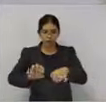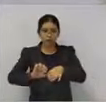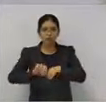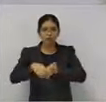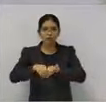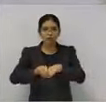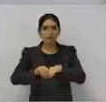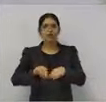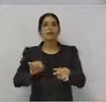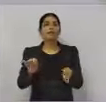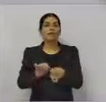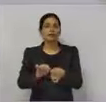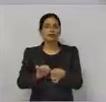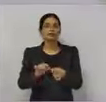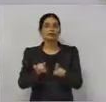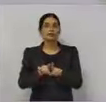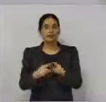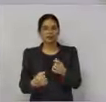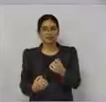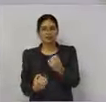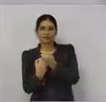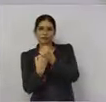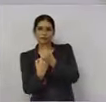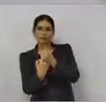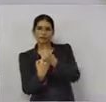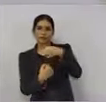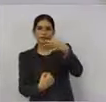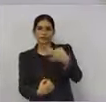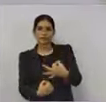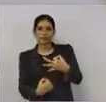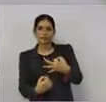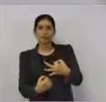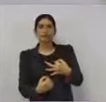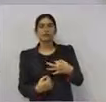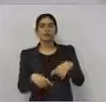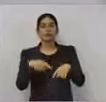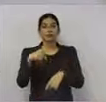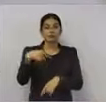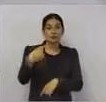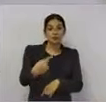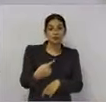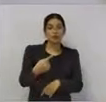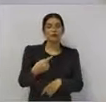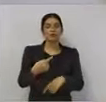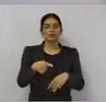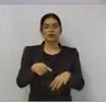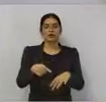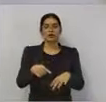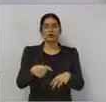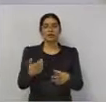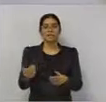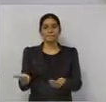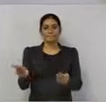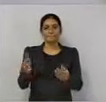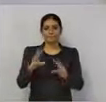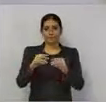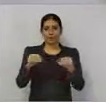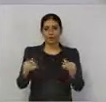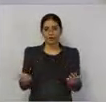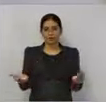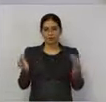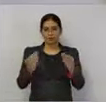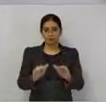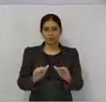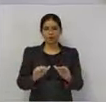escoramento necessário, a ancoragem, depois o aterro e a compactação desse trecho, depois a pavimentação.